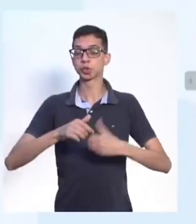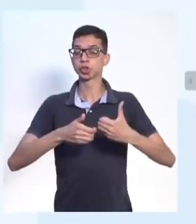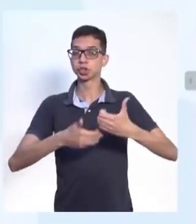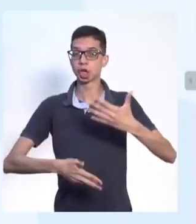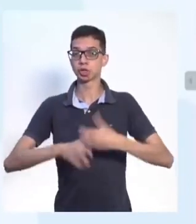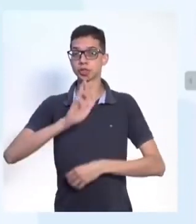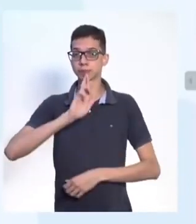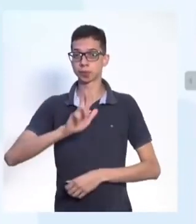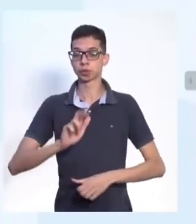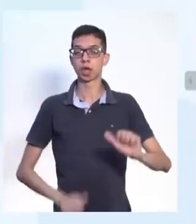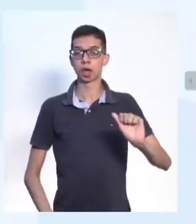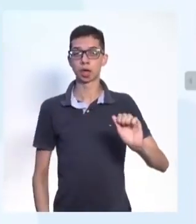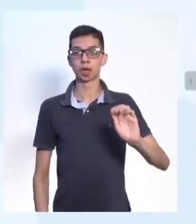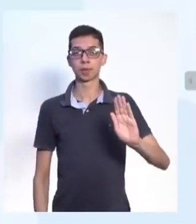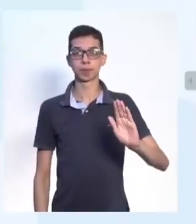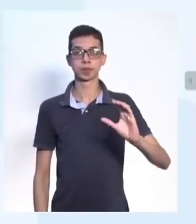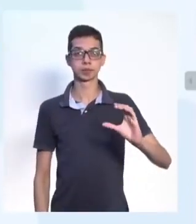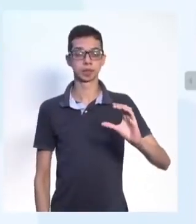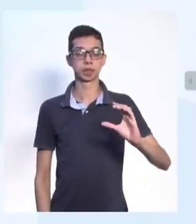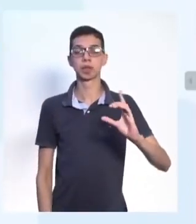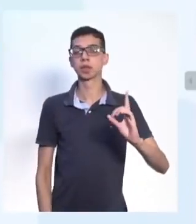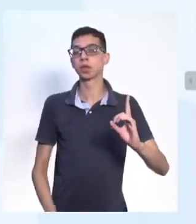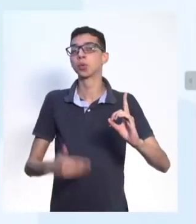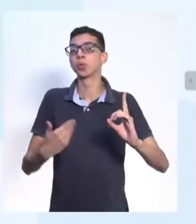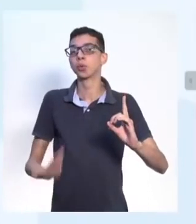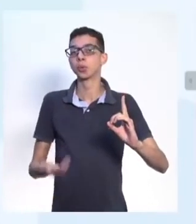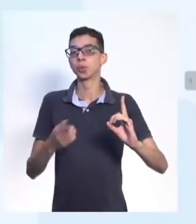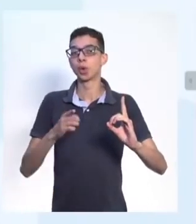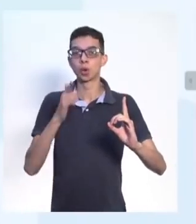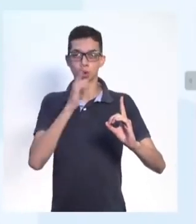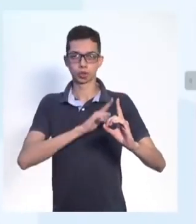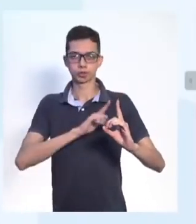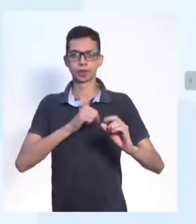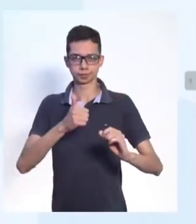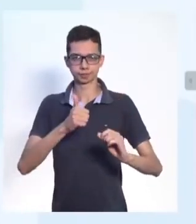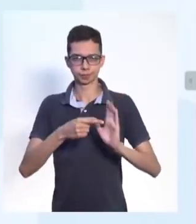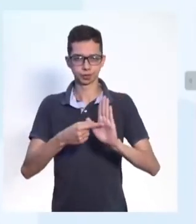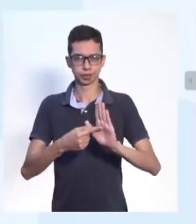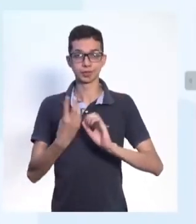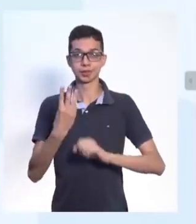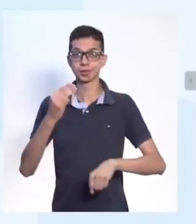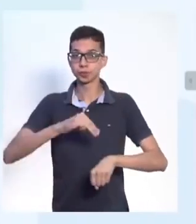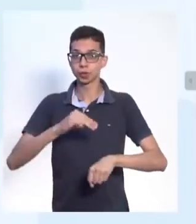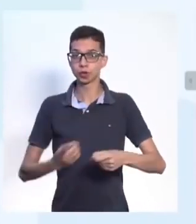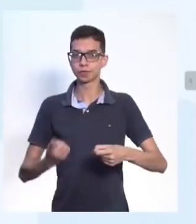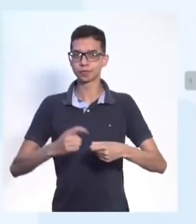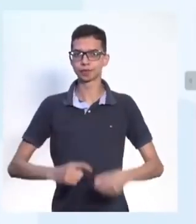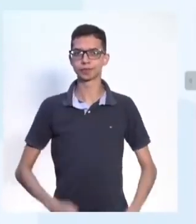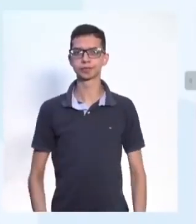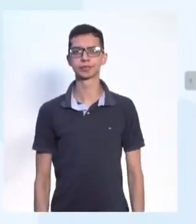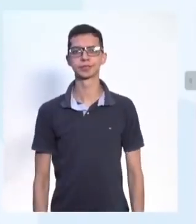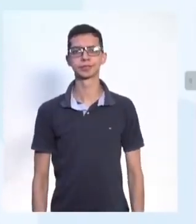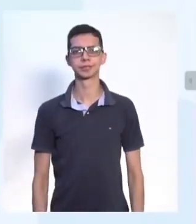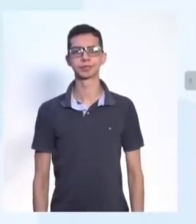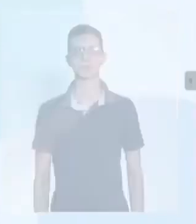A, B, C ou D, qual que vocês conseguem representar, beleza? 3 minutinhos e a gente já retorna.